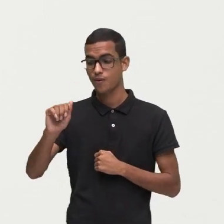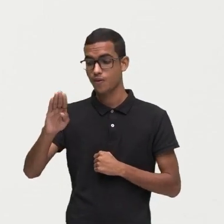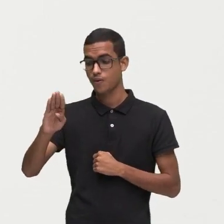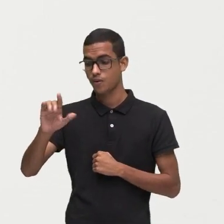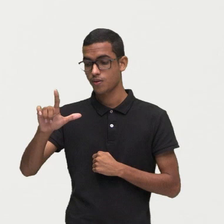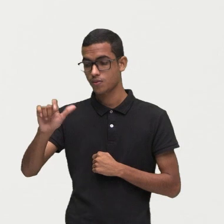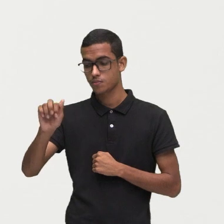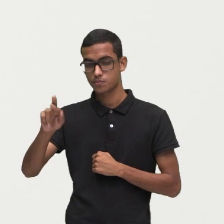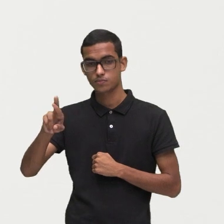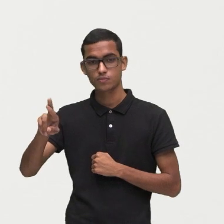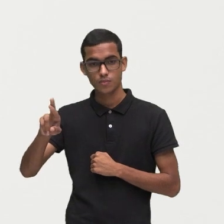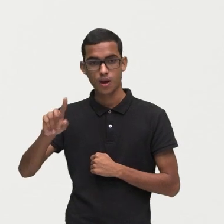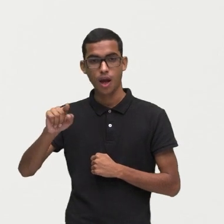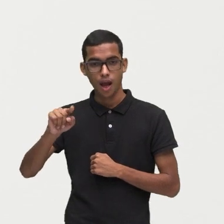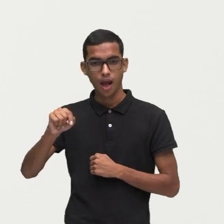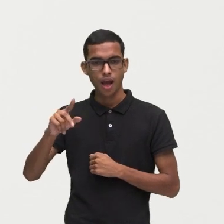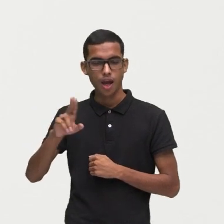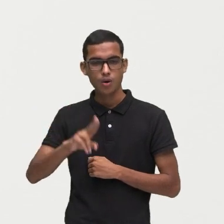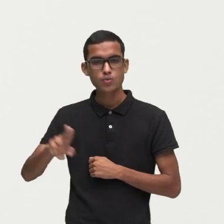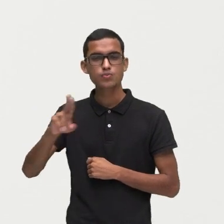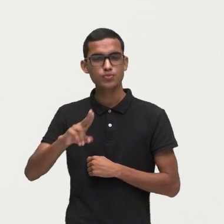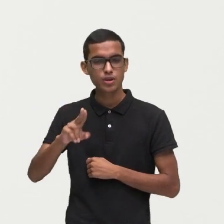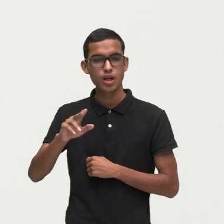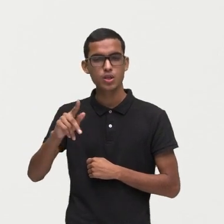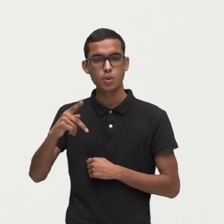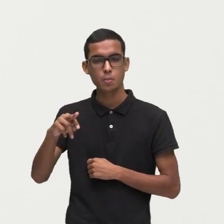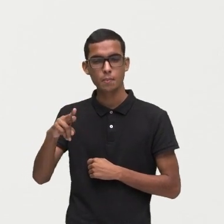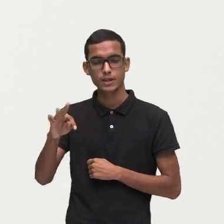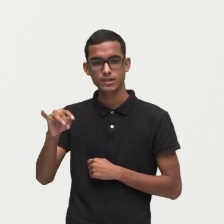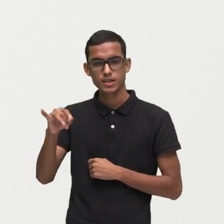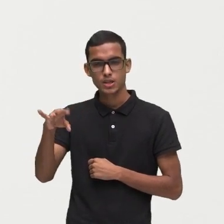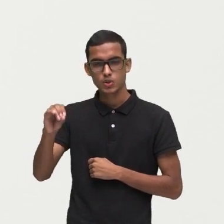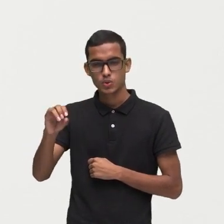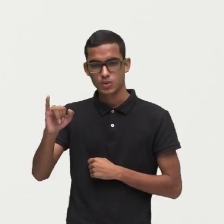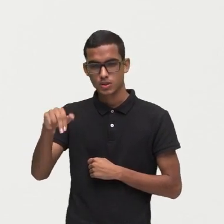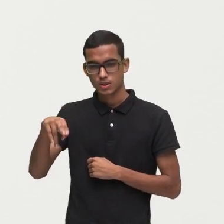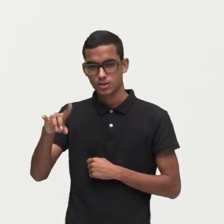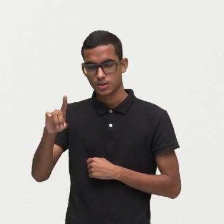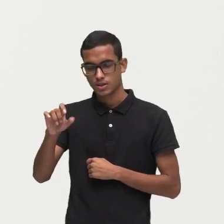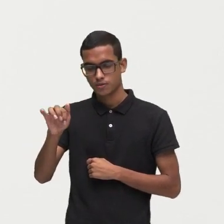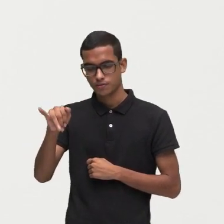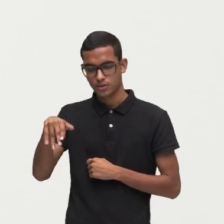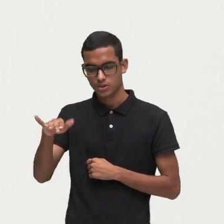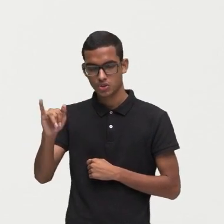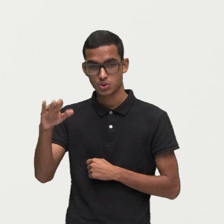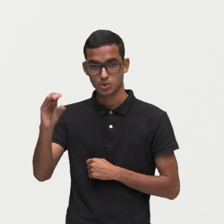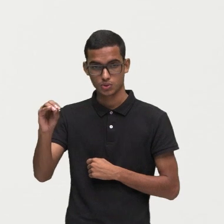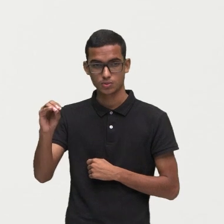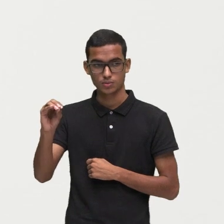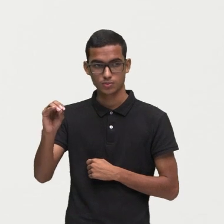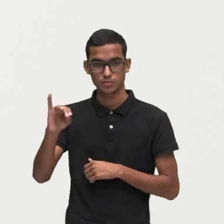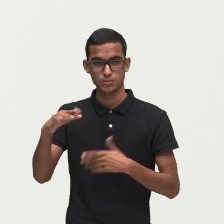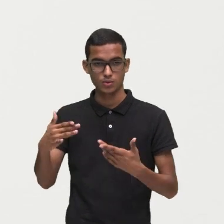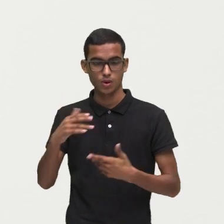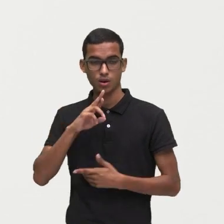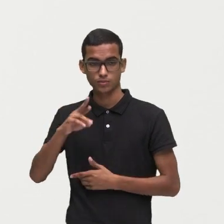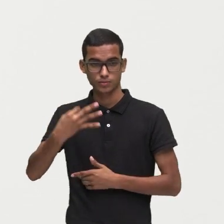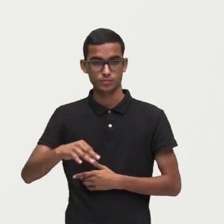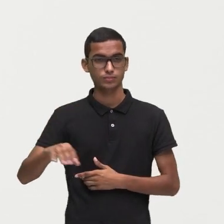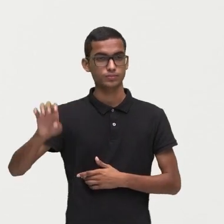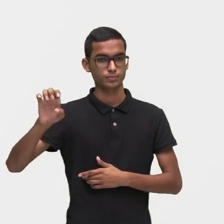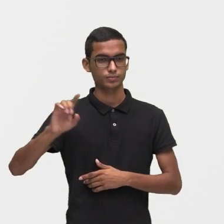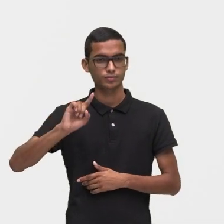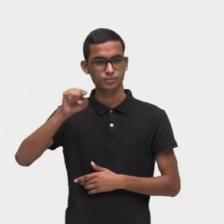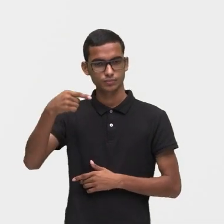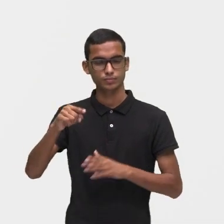no pretérito indefinido, tá bom? Então, a alternativa é. Vamos à nossa próxima